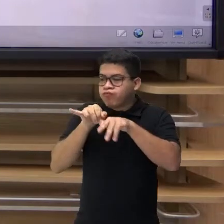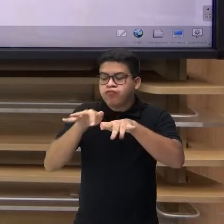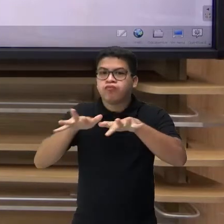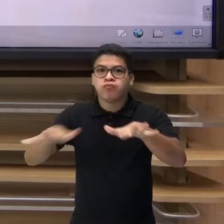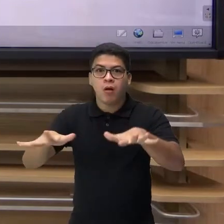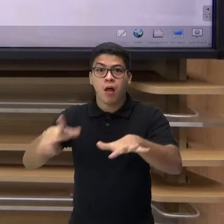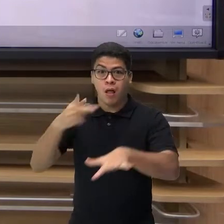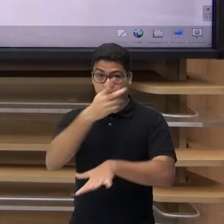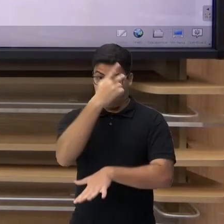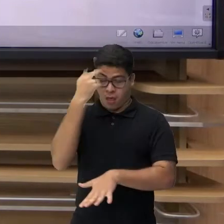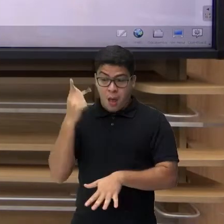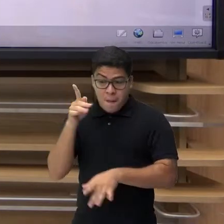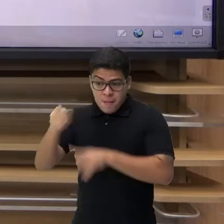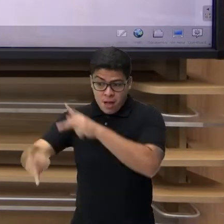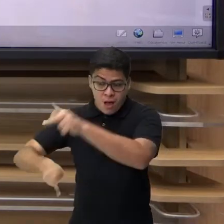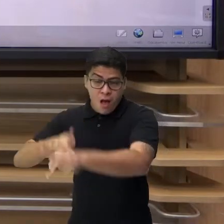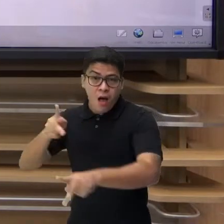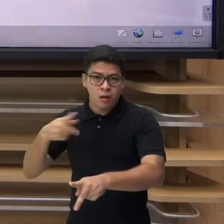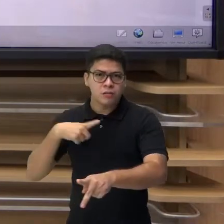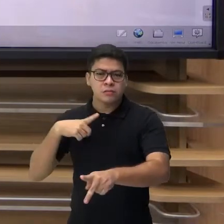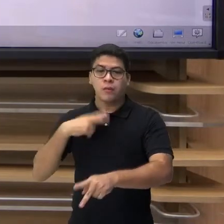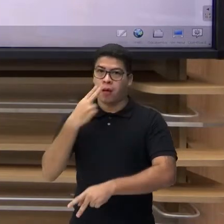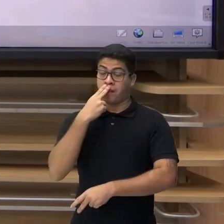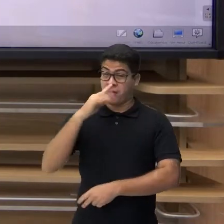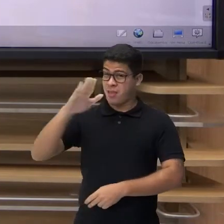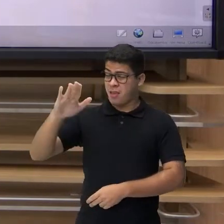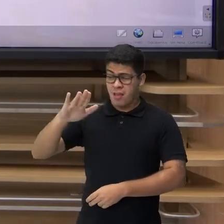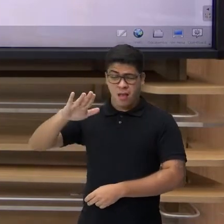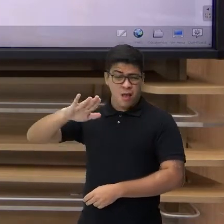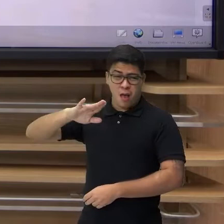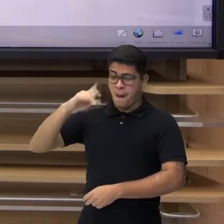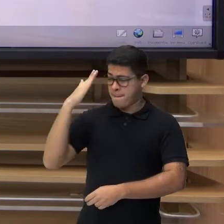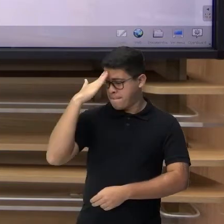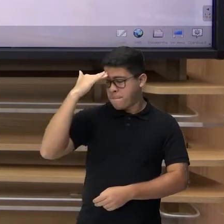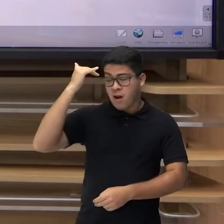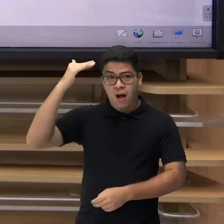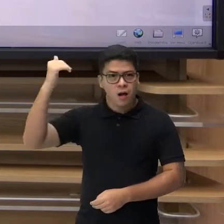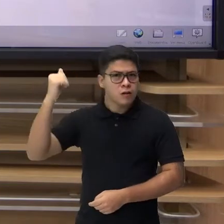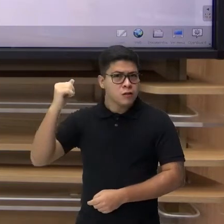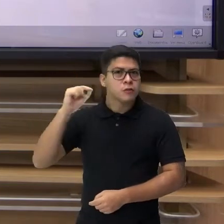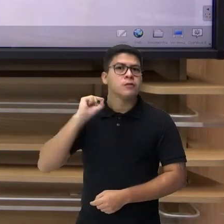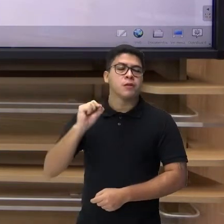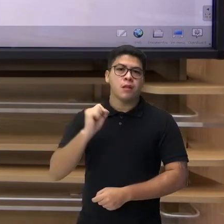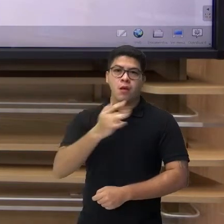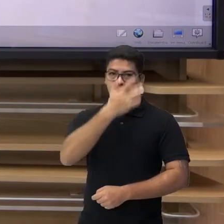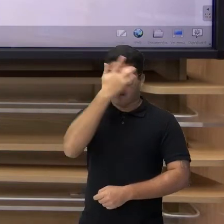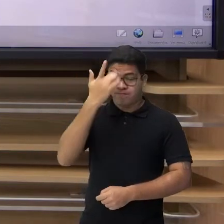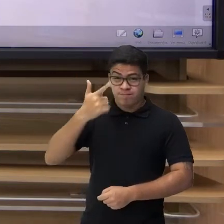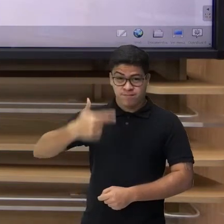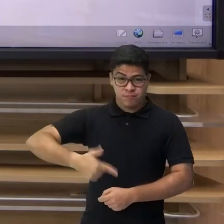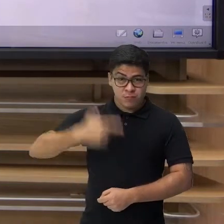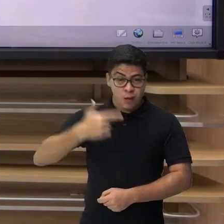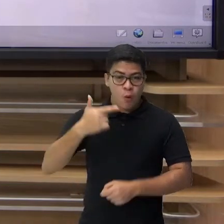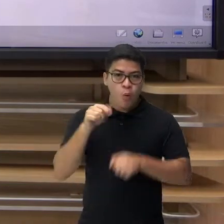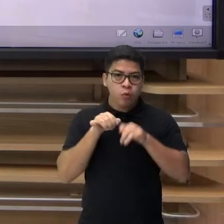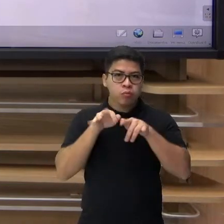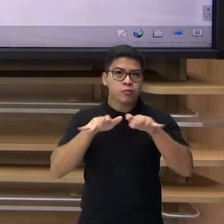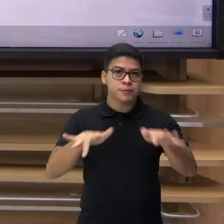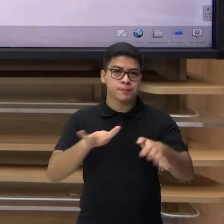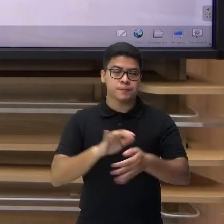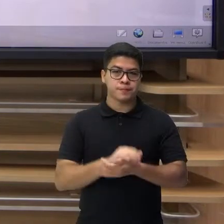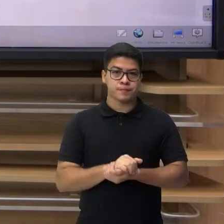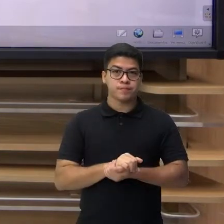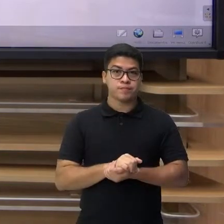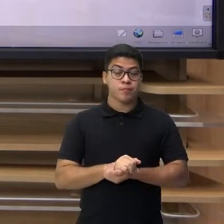população, enfim, Hitler vai ser uma figura fundamental aqui para o início da Segunda Guerra Mundial. Então a gente vai ver que a